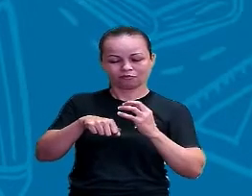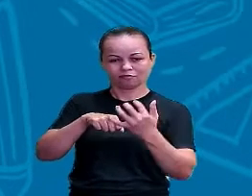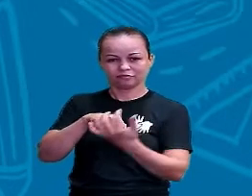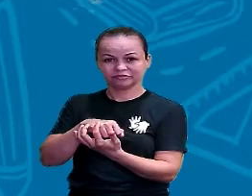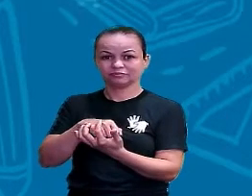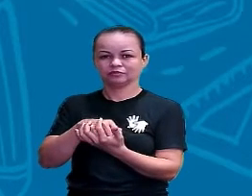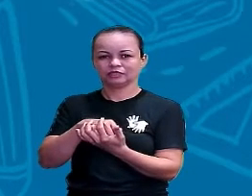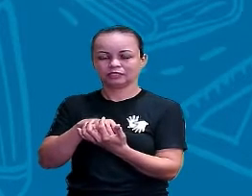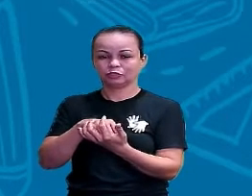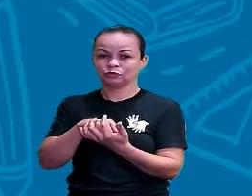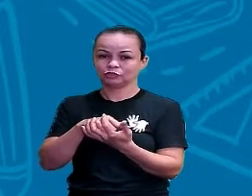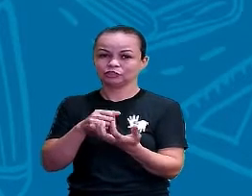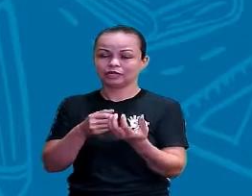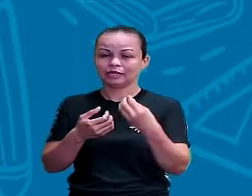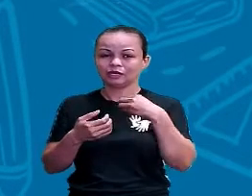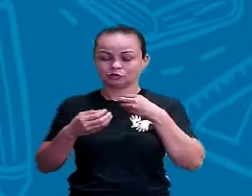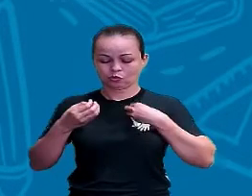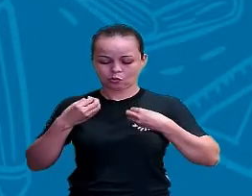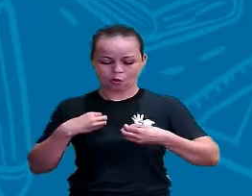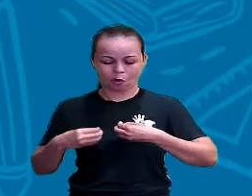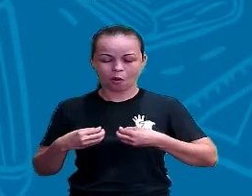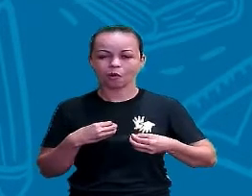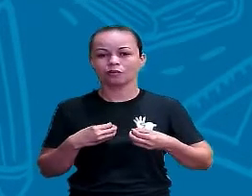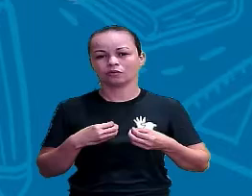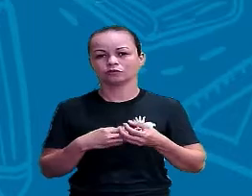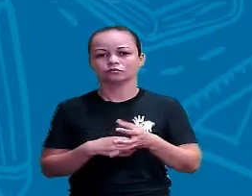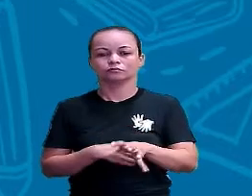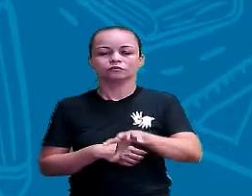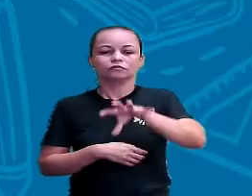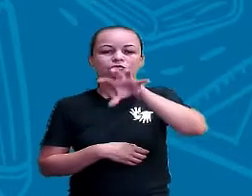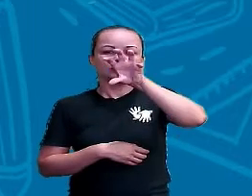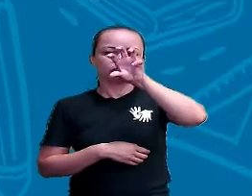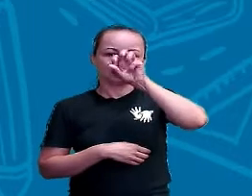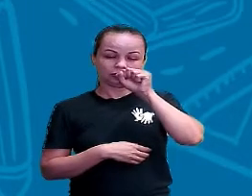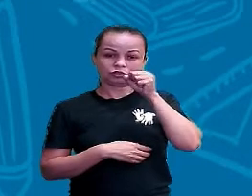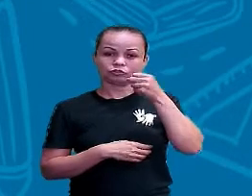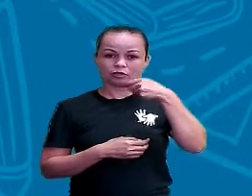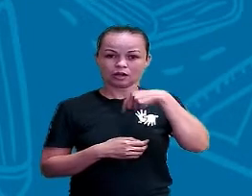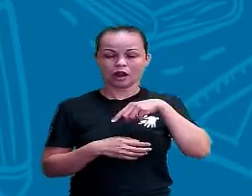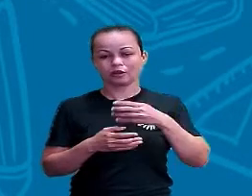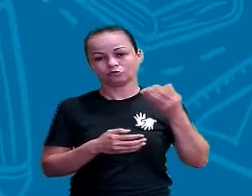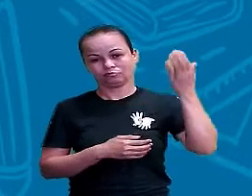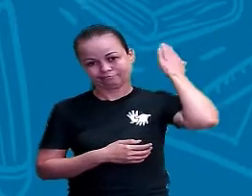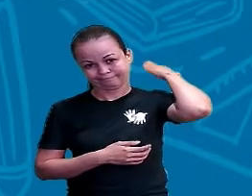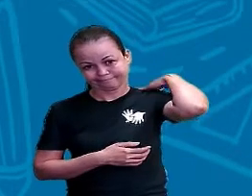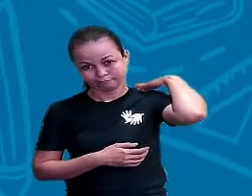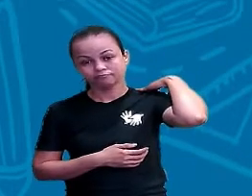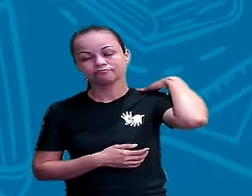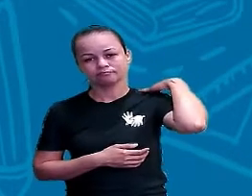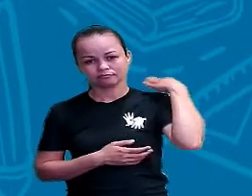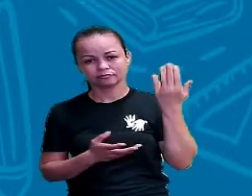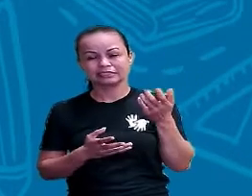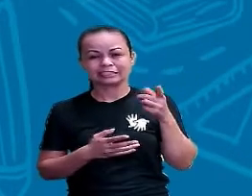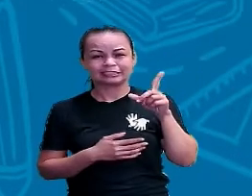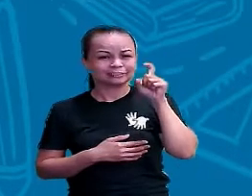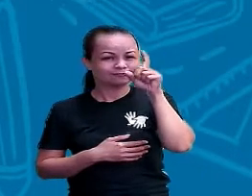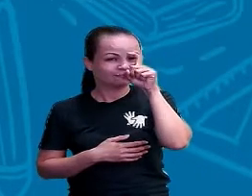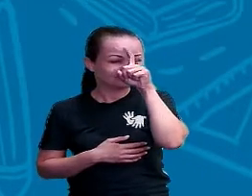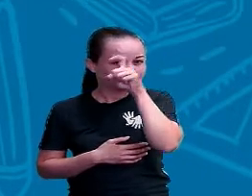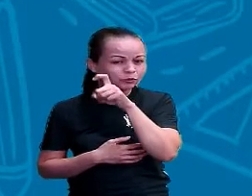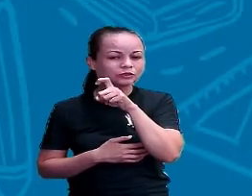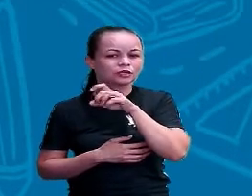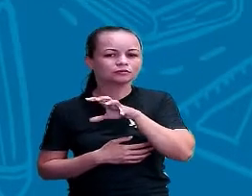ele atua nos órgãos do nosso sistema respiratório, né? Lá nos nossos pulmões, né? Dificultando a